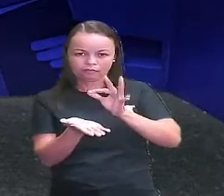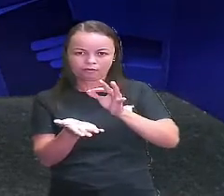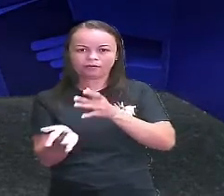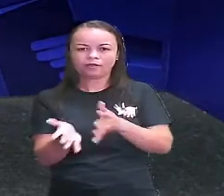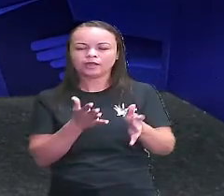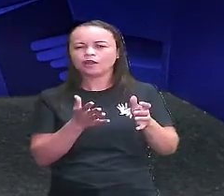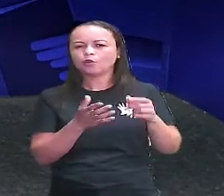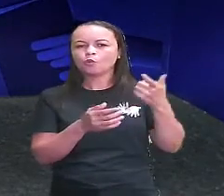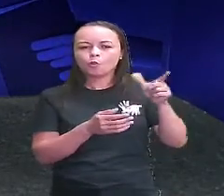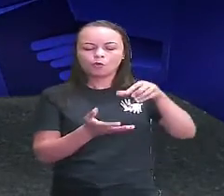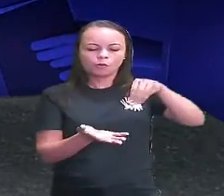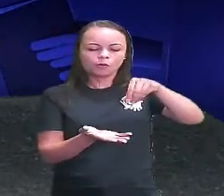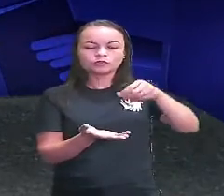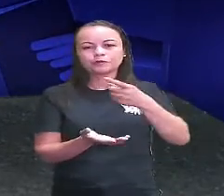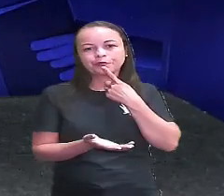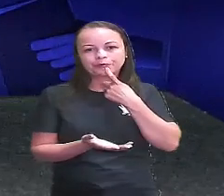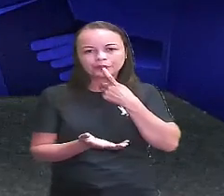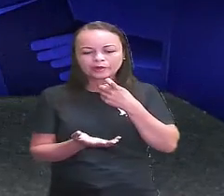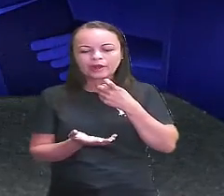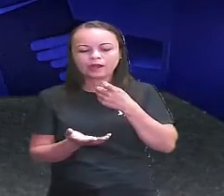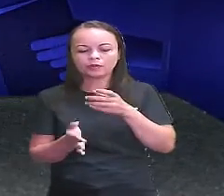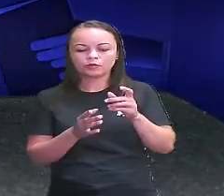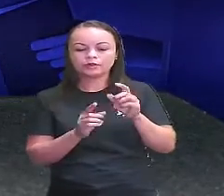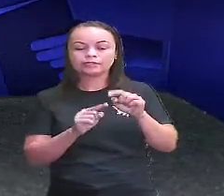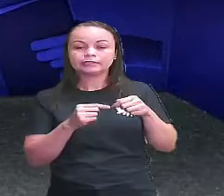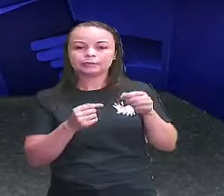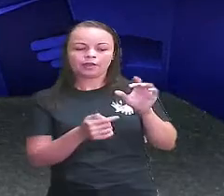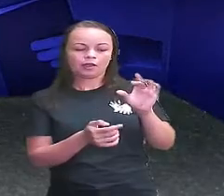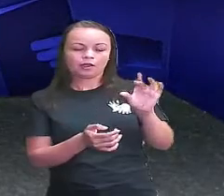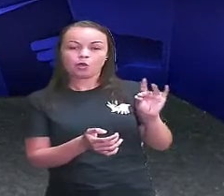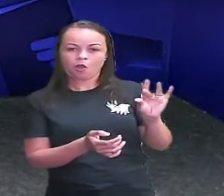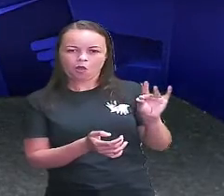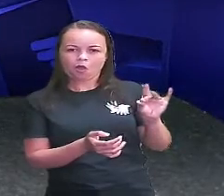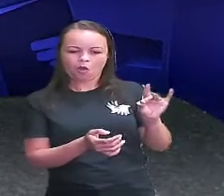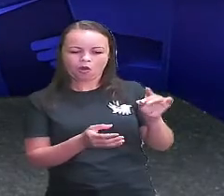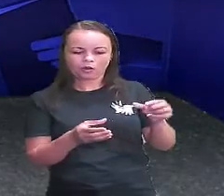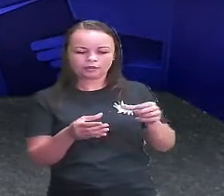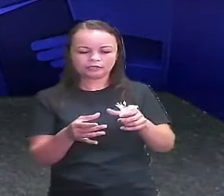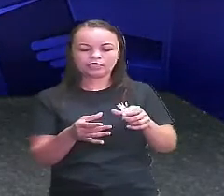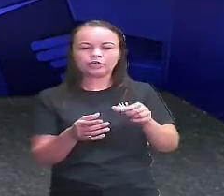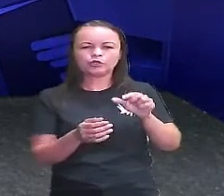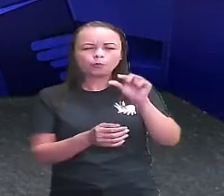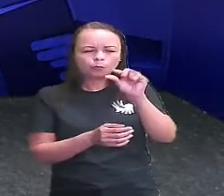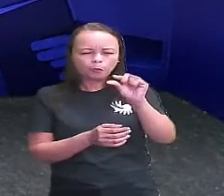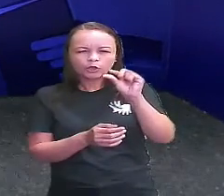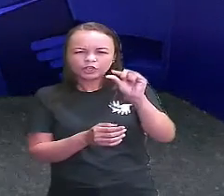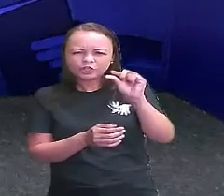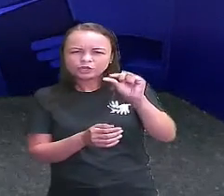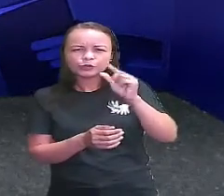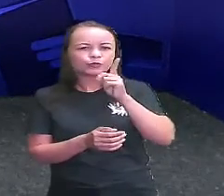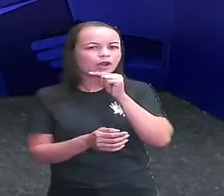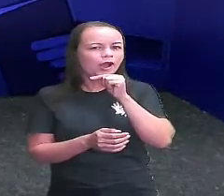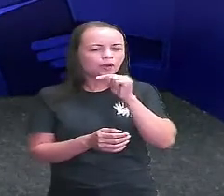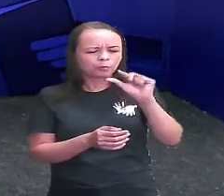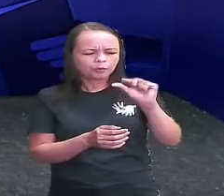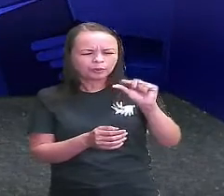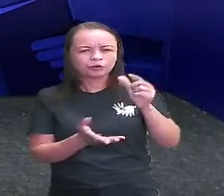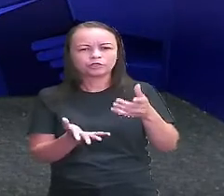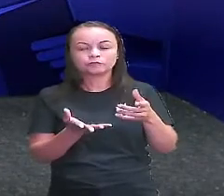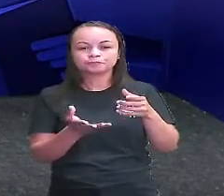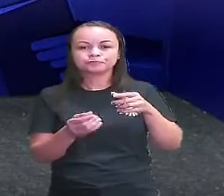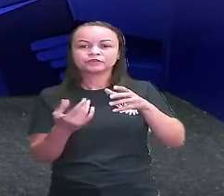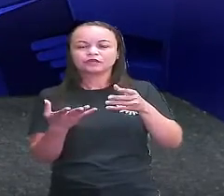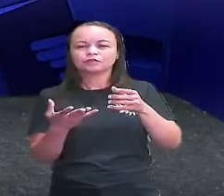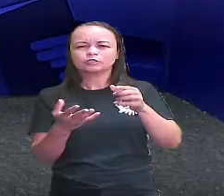de coloral, um pouquinho de cola branca e um pinguinho de água. Na hora que você for colocar a água, você